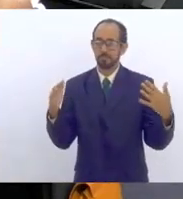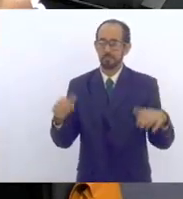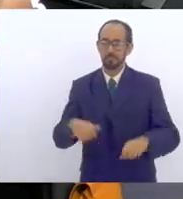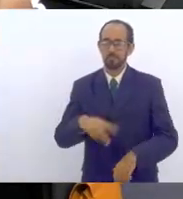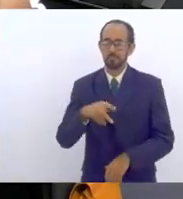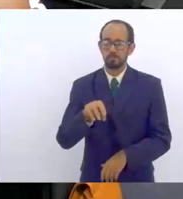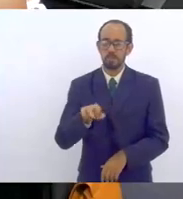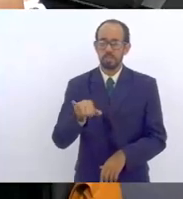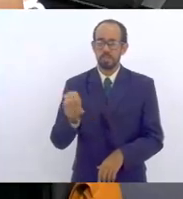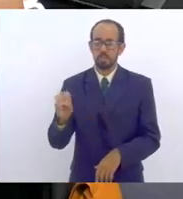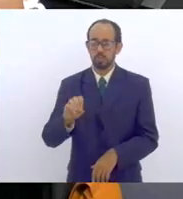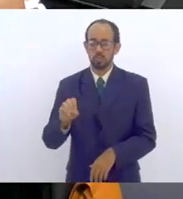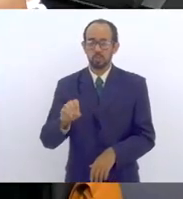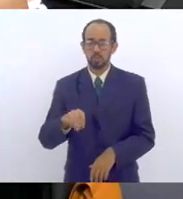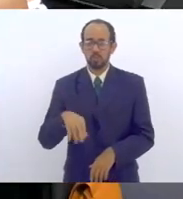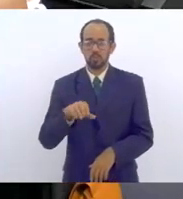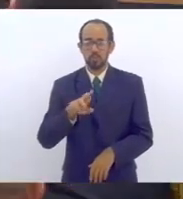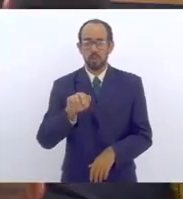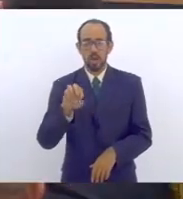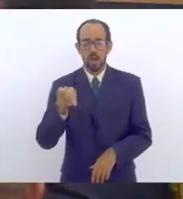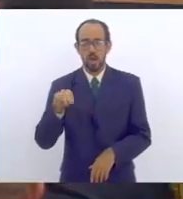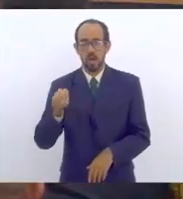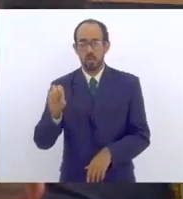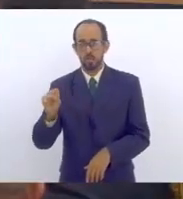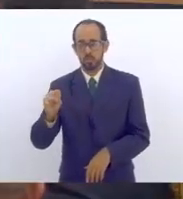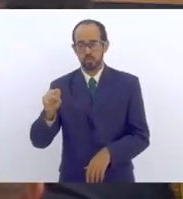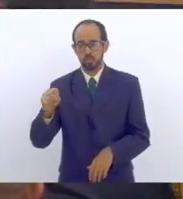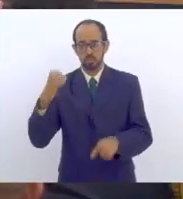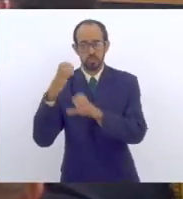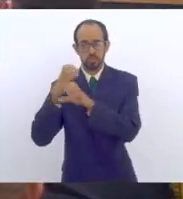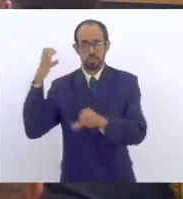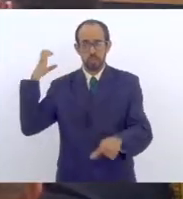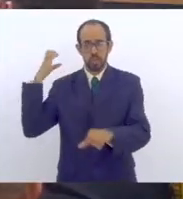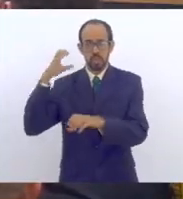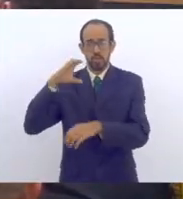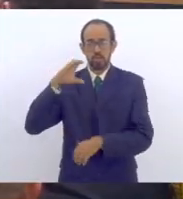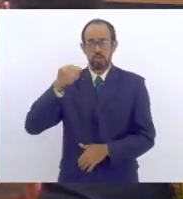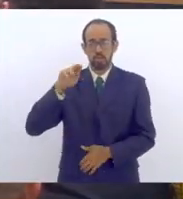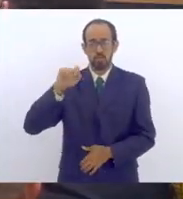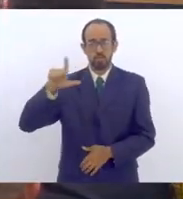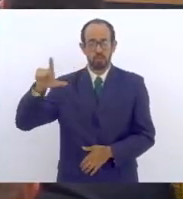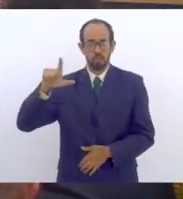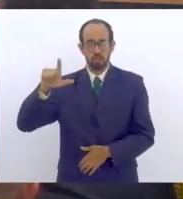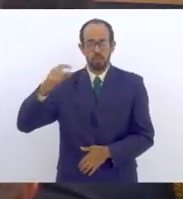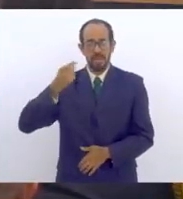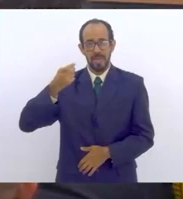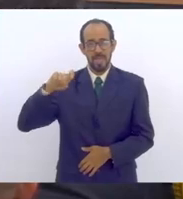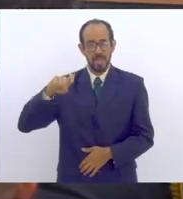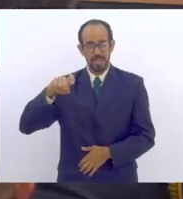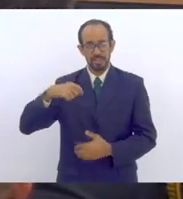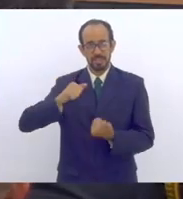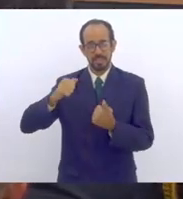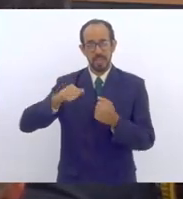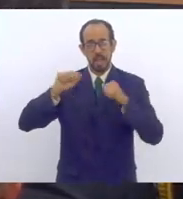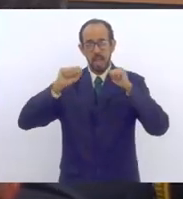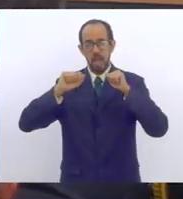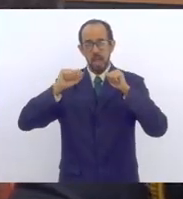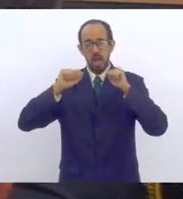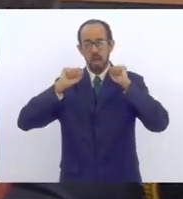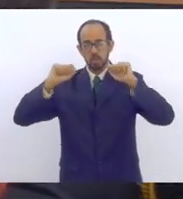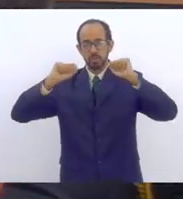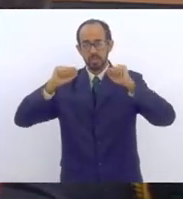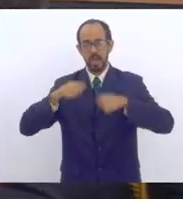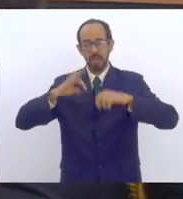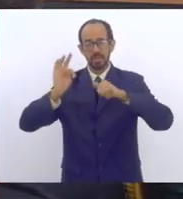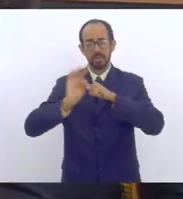Pedro Henrique de Oliveira Ramos engenheiro civil antes disso foi auxiliar técnico de engenharia na obra do Museu de Arte do